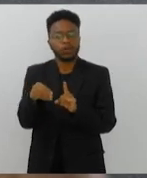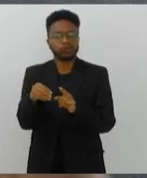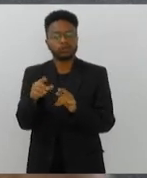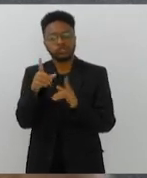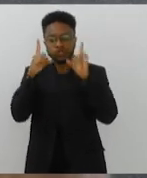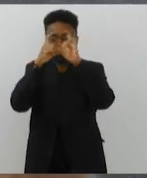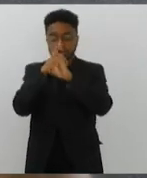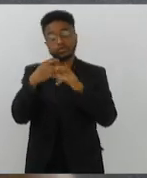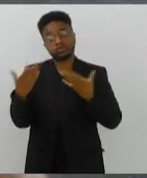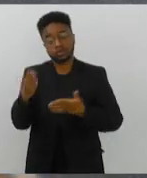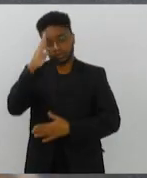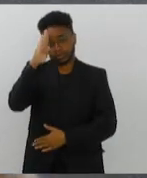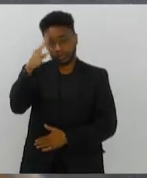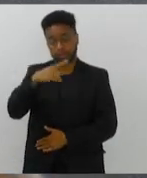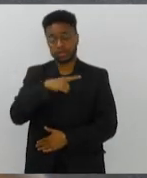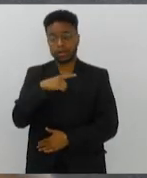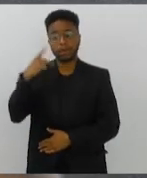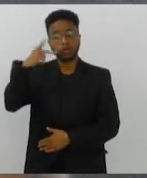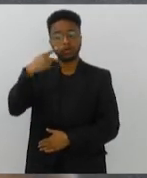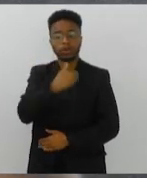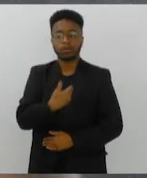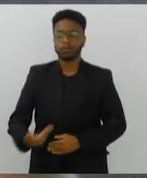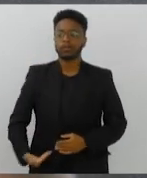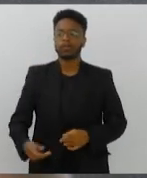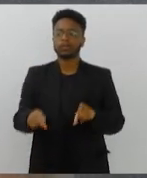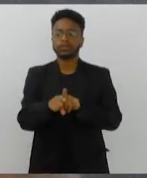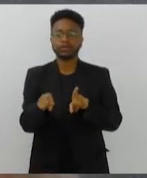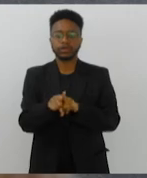políticas públicas passem também nessa